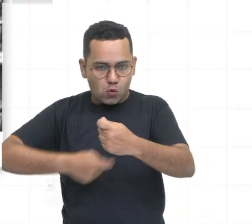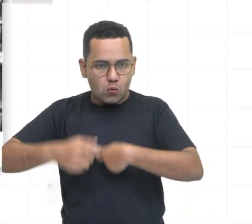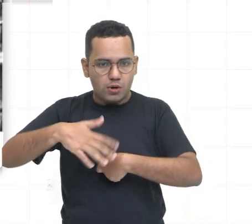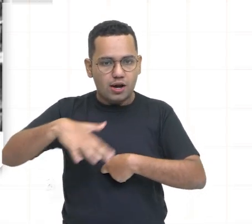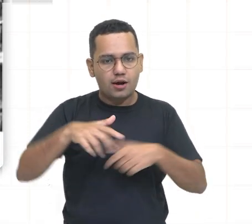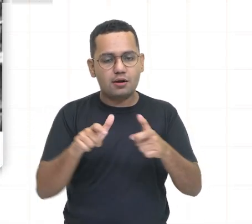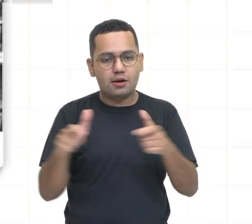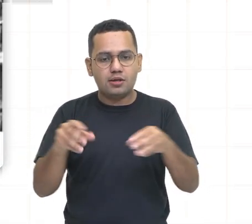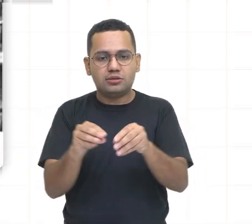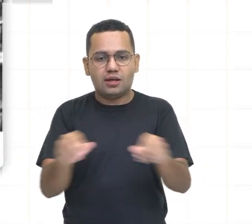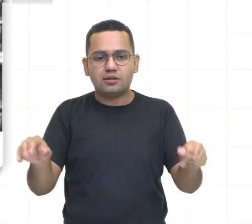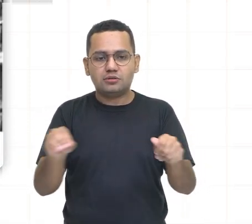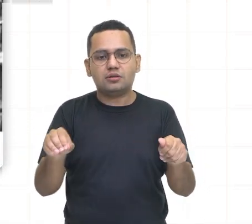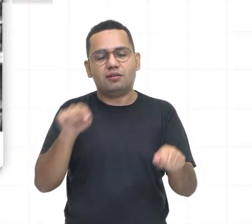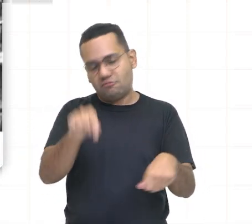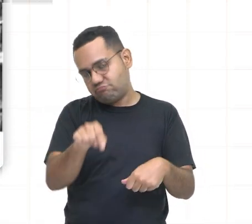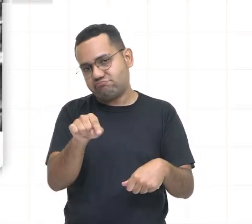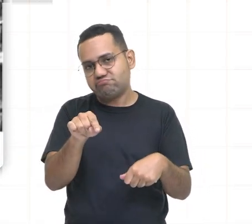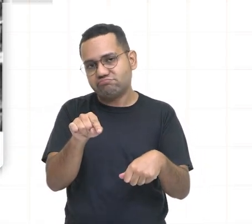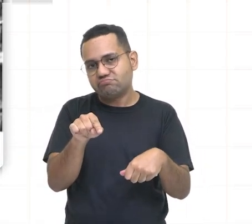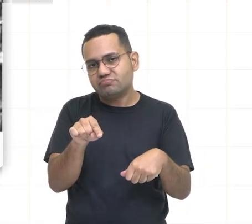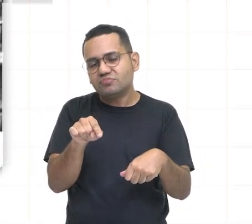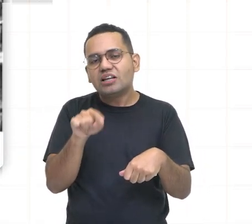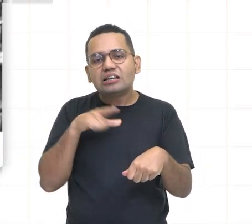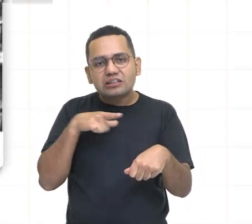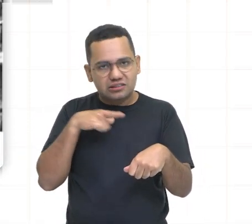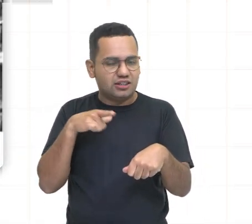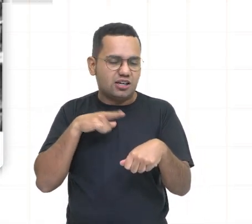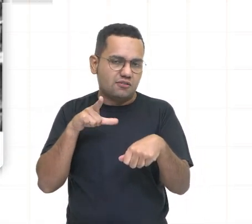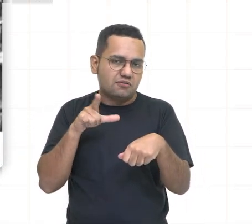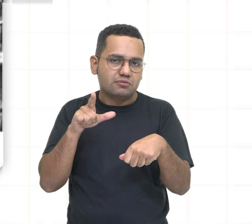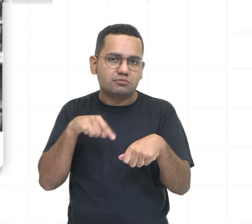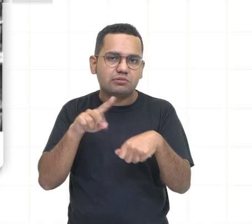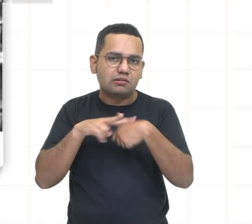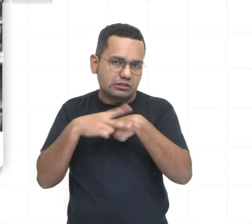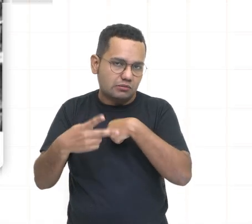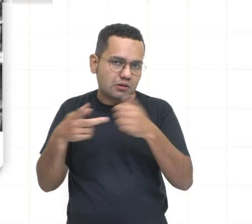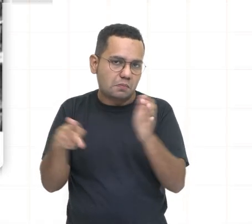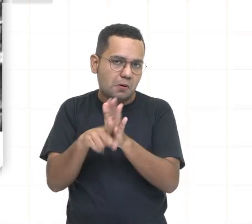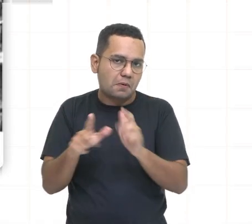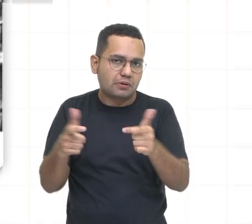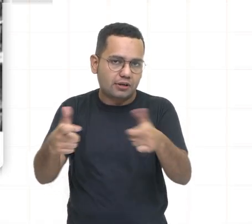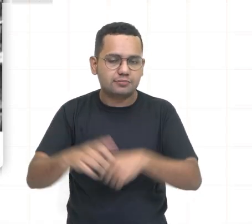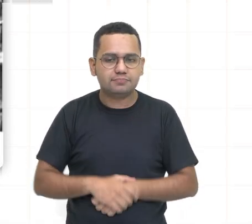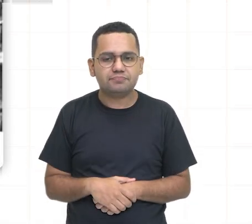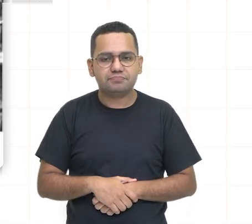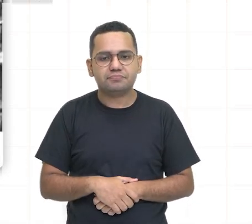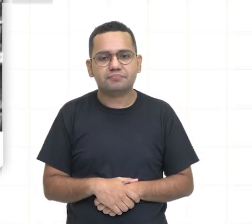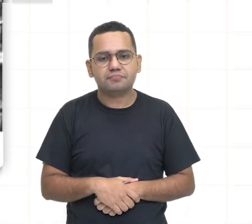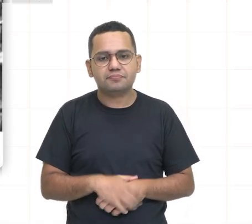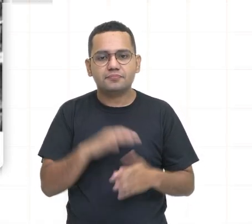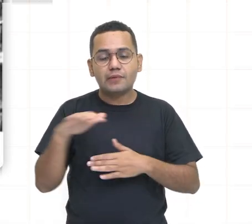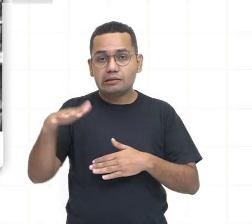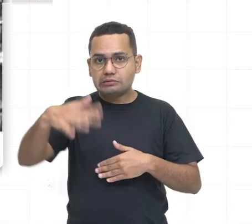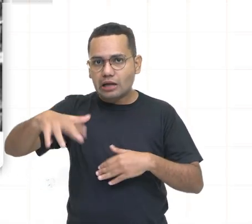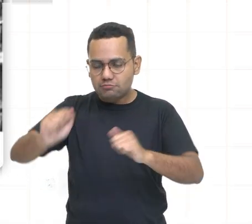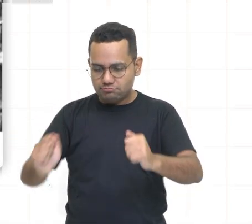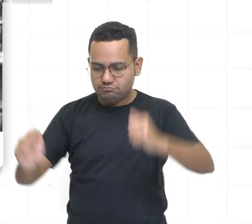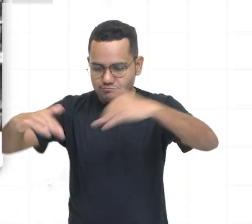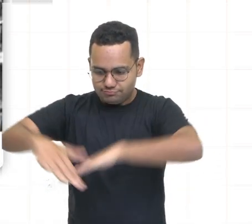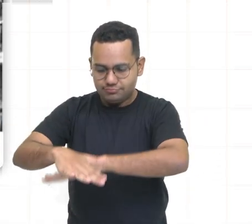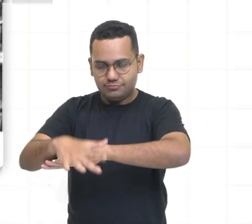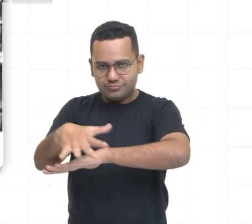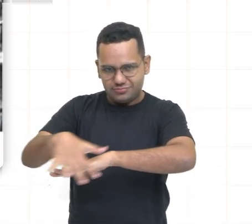Saindo um pouquinho da Europa e entrando um pouquinho na Ásia, ali no Pacífico, a gente vê que o Império Japonês também